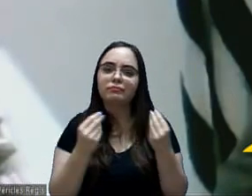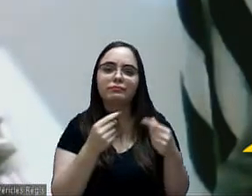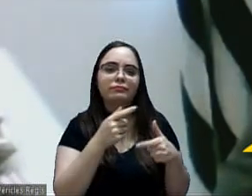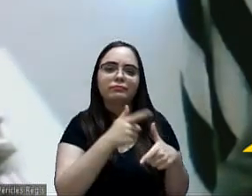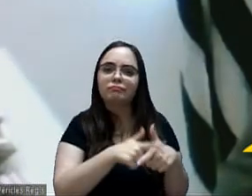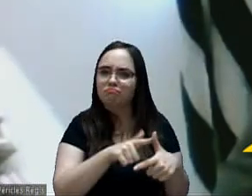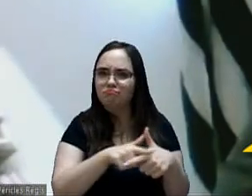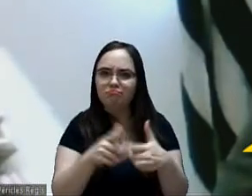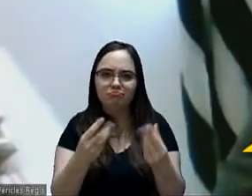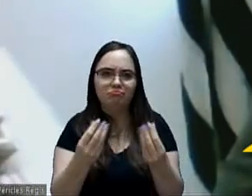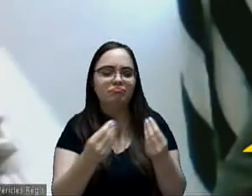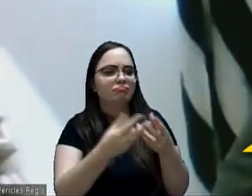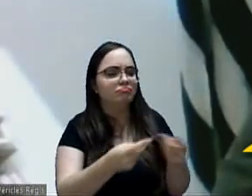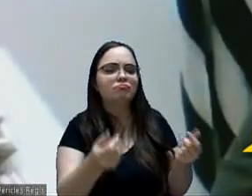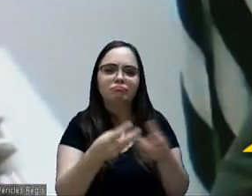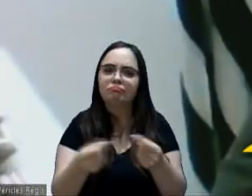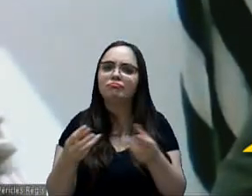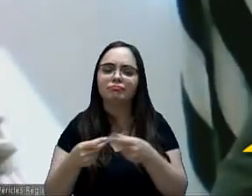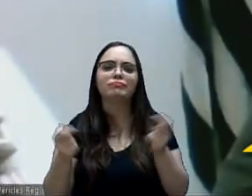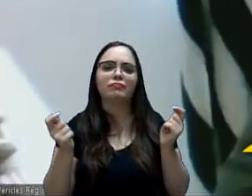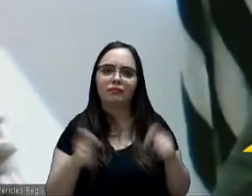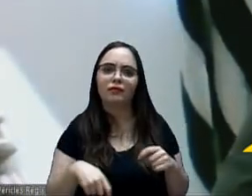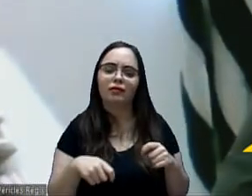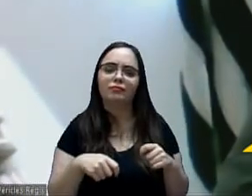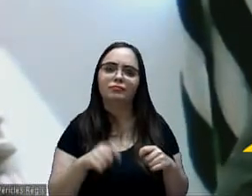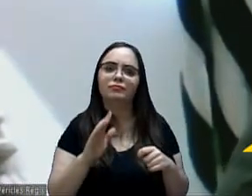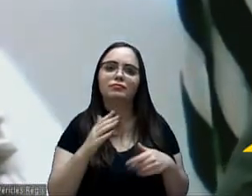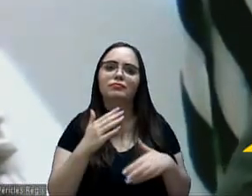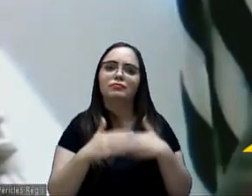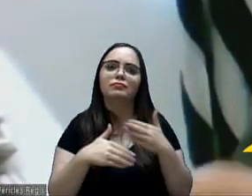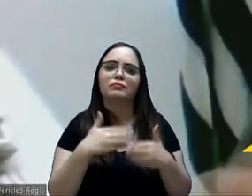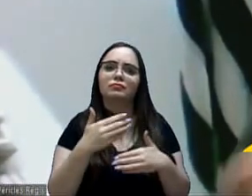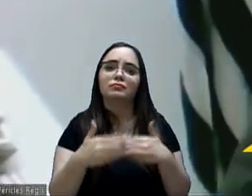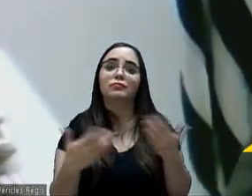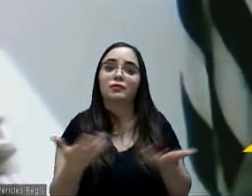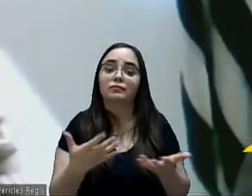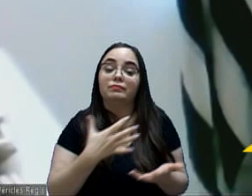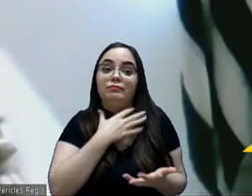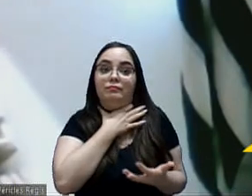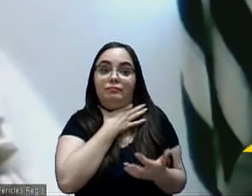muita coisa. E infelizmente chegou na hora de aperto,